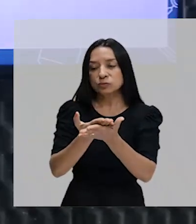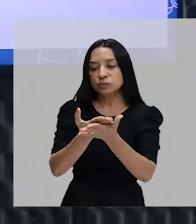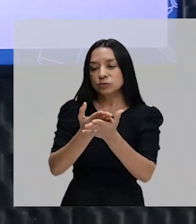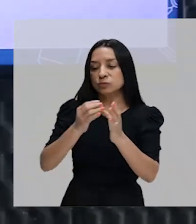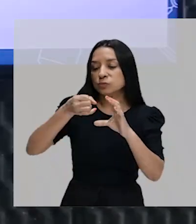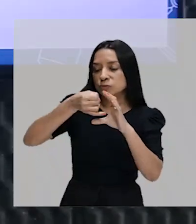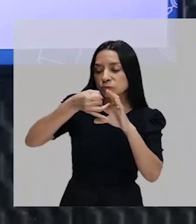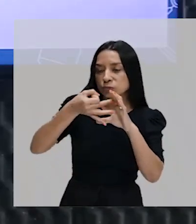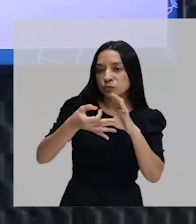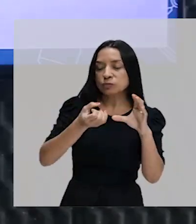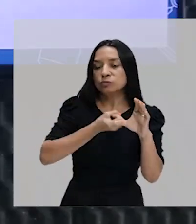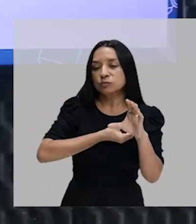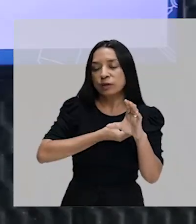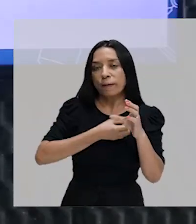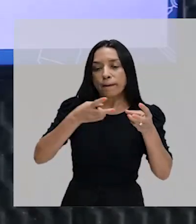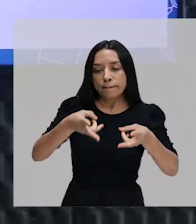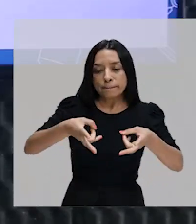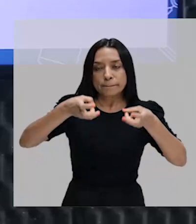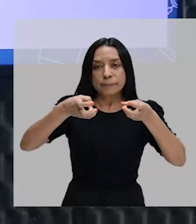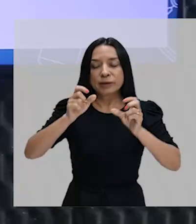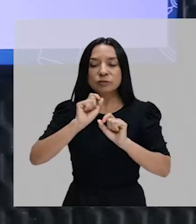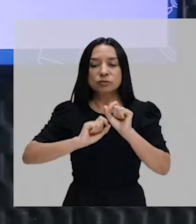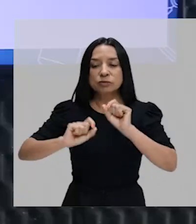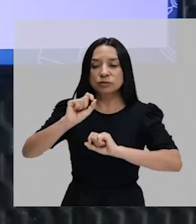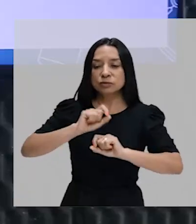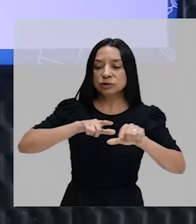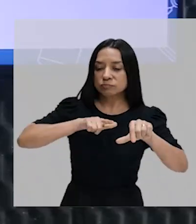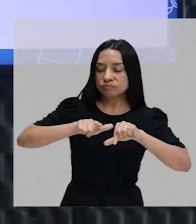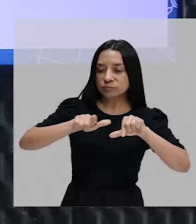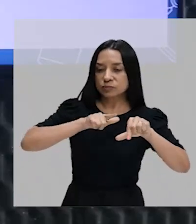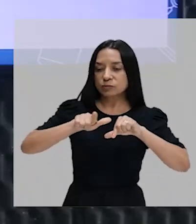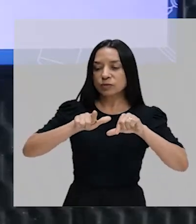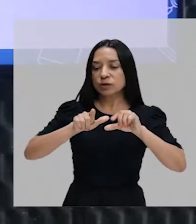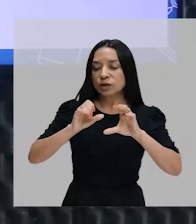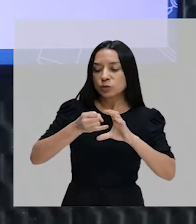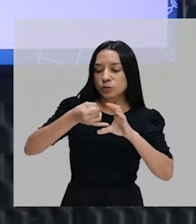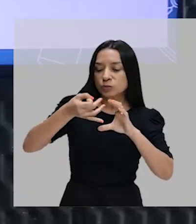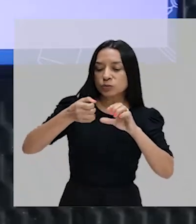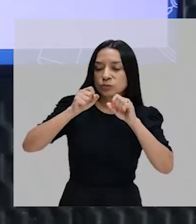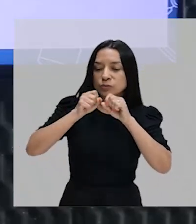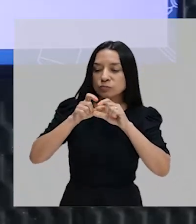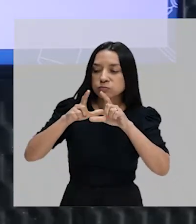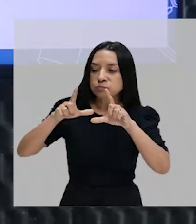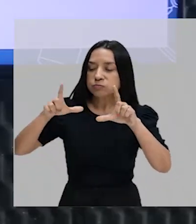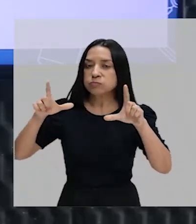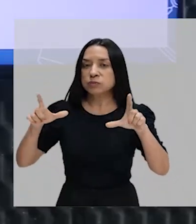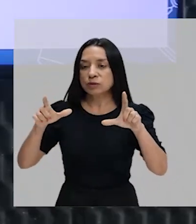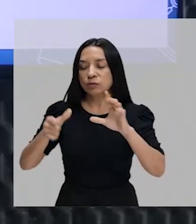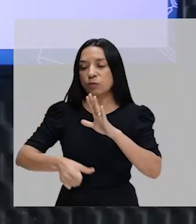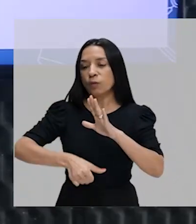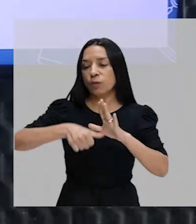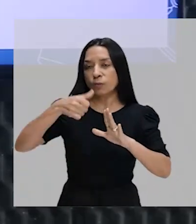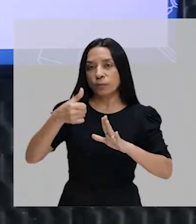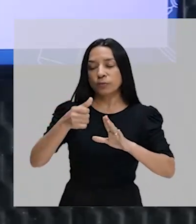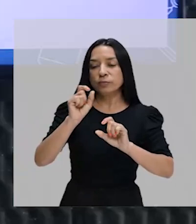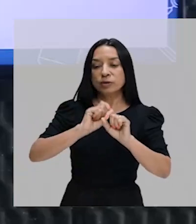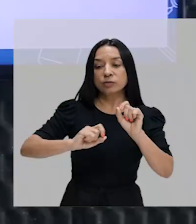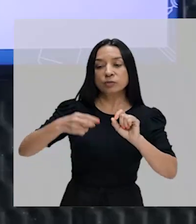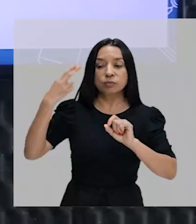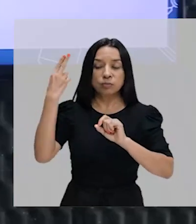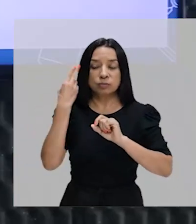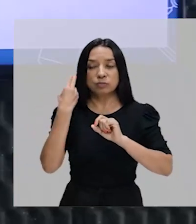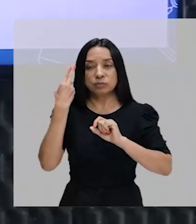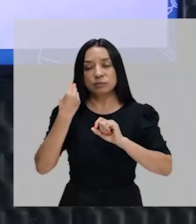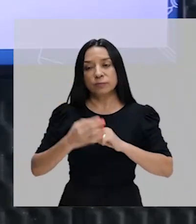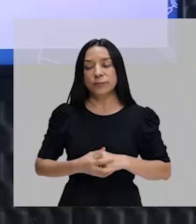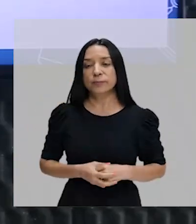sempre percebendo que nós estamos trabalhando com conjuntos sendo ampliados. O primeiro deles foi o natural, o conjunto dos